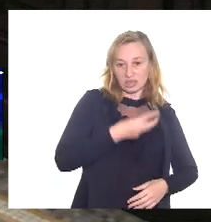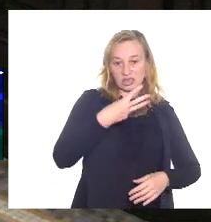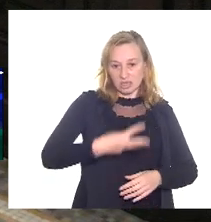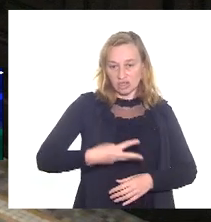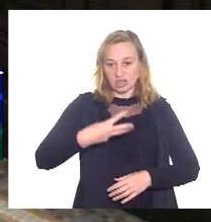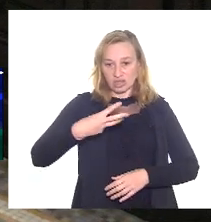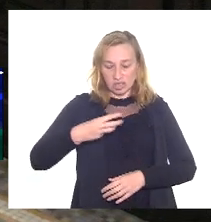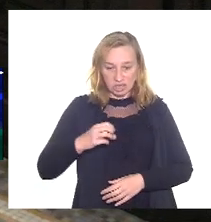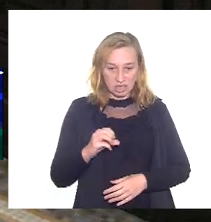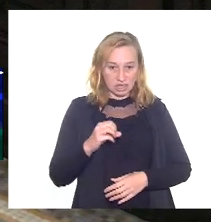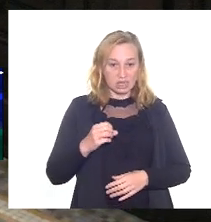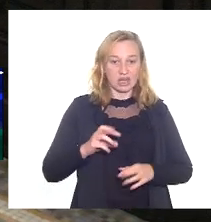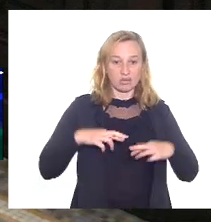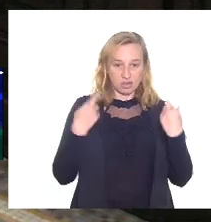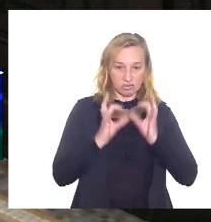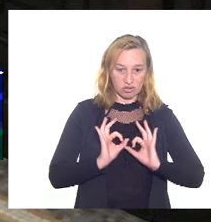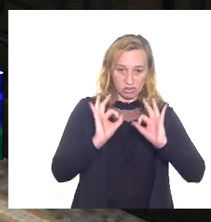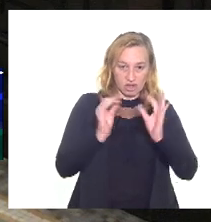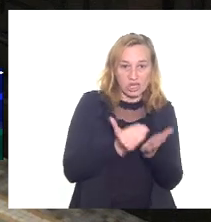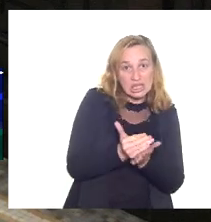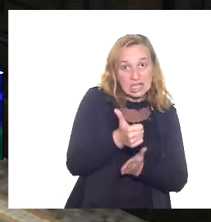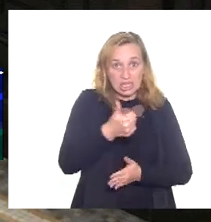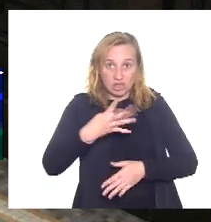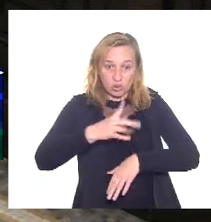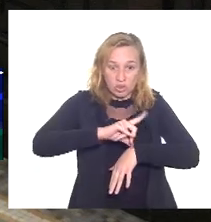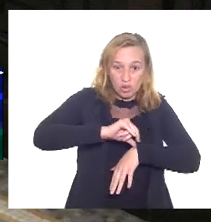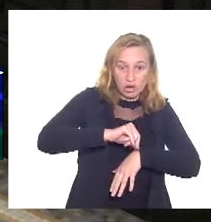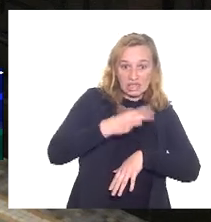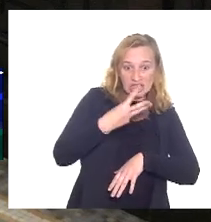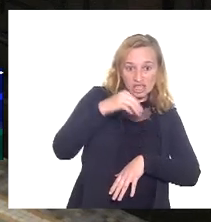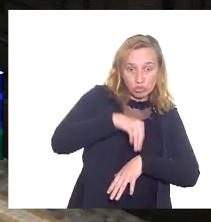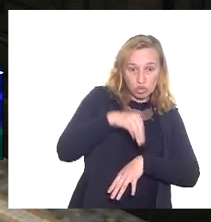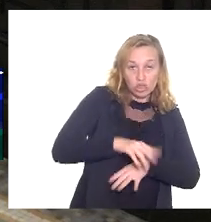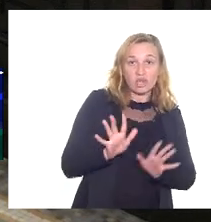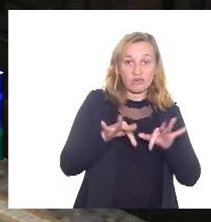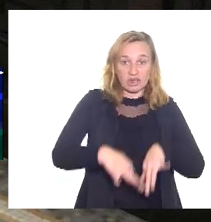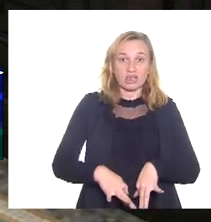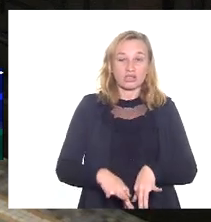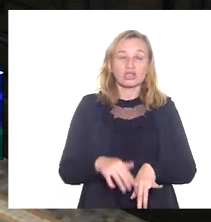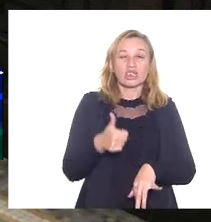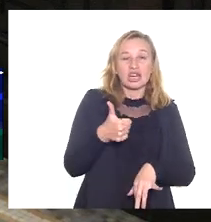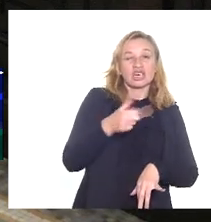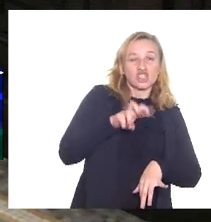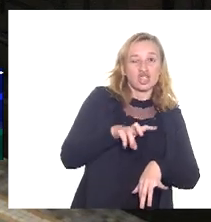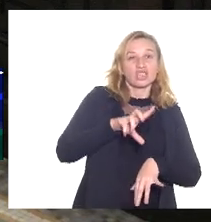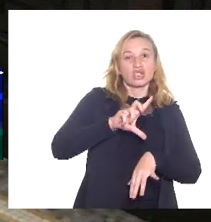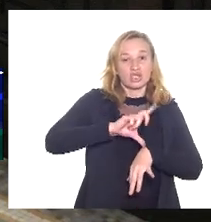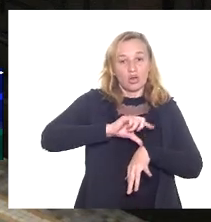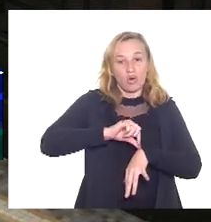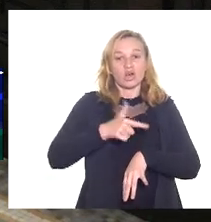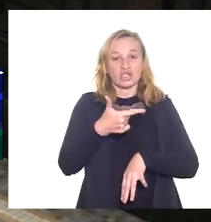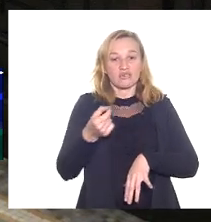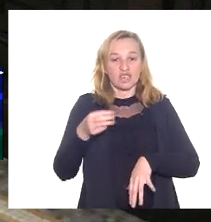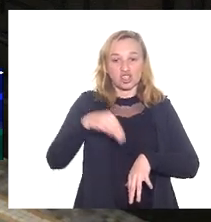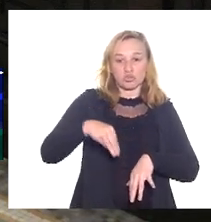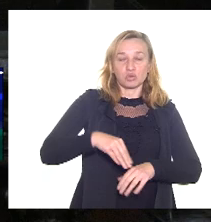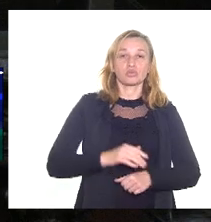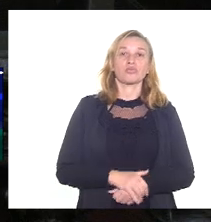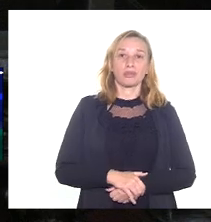sessão extraordinária, que, iniciada às 14h03, encerrou-se às